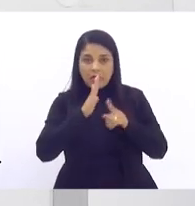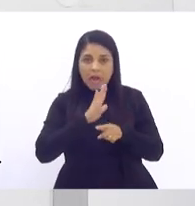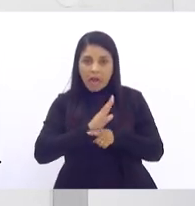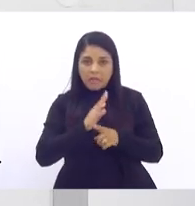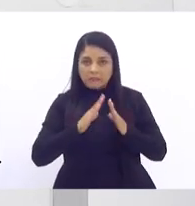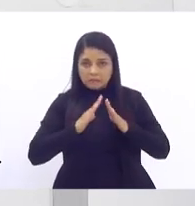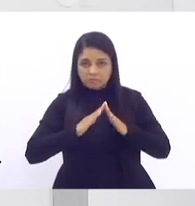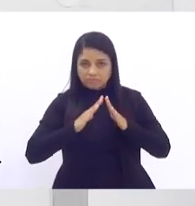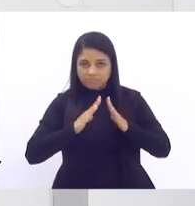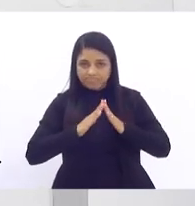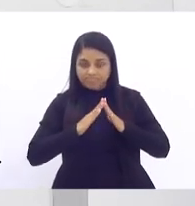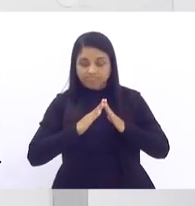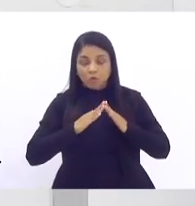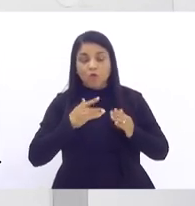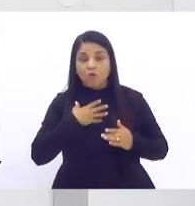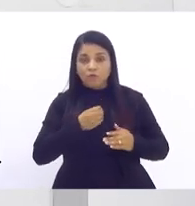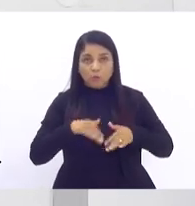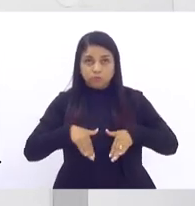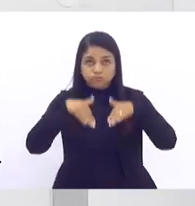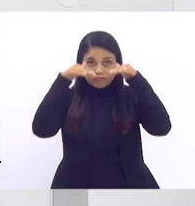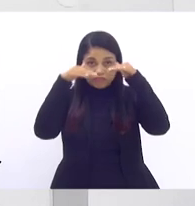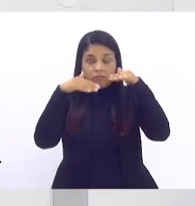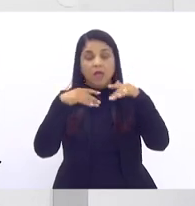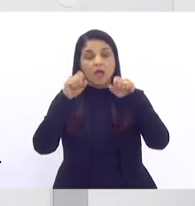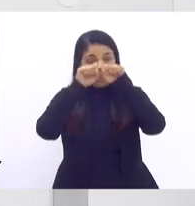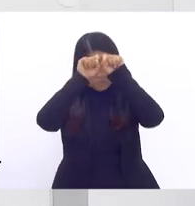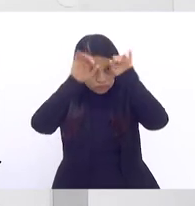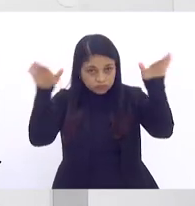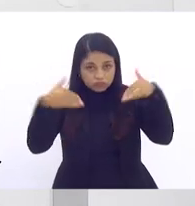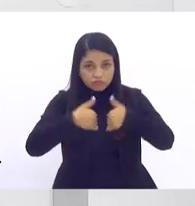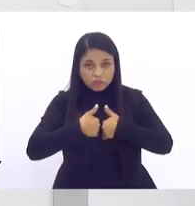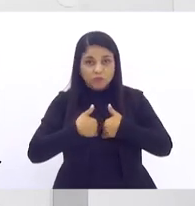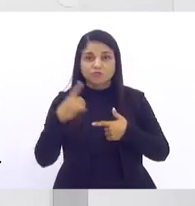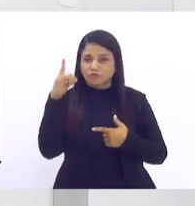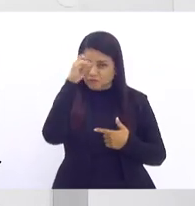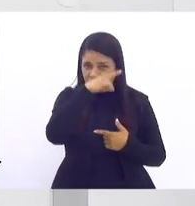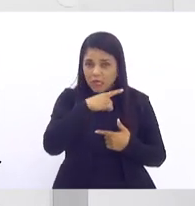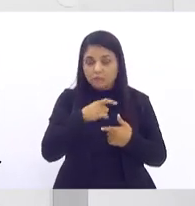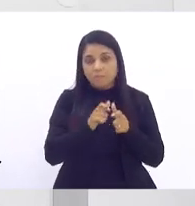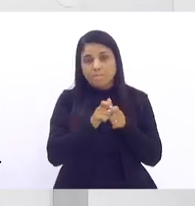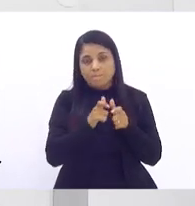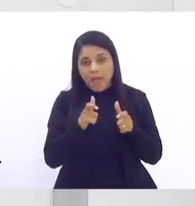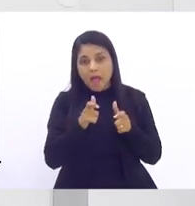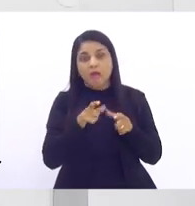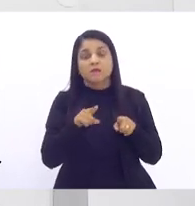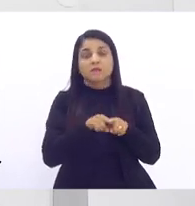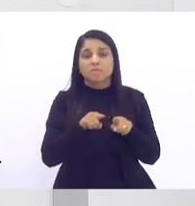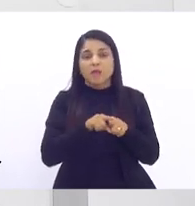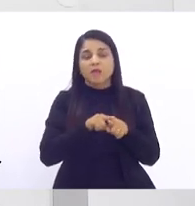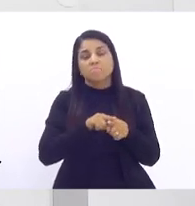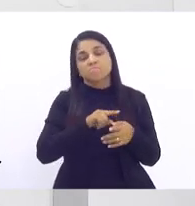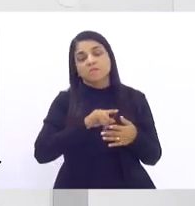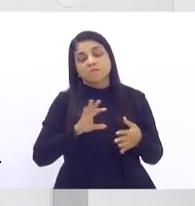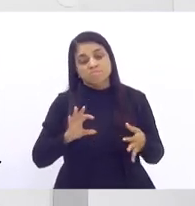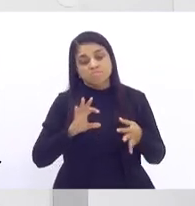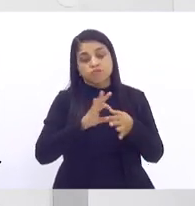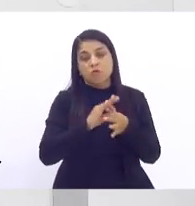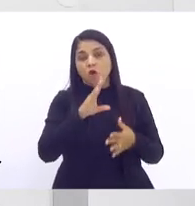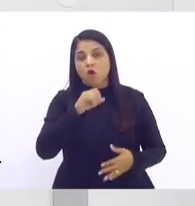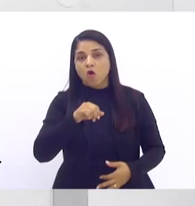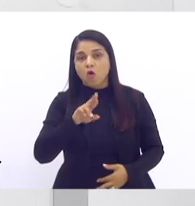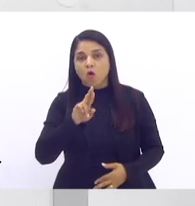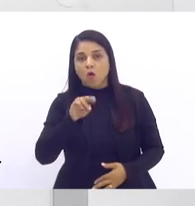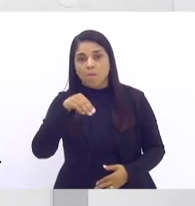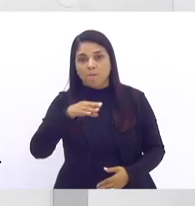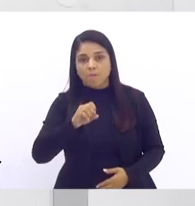o filho cresceu a complexidade do autismo cresceu com ele as comorbidades também então o desespero desta manhã